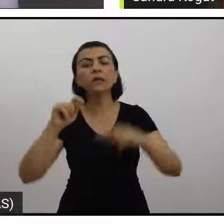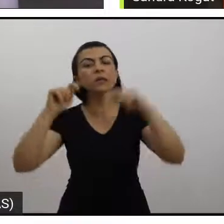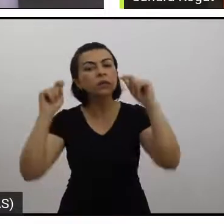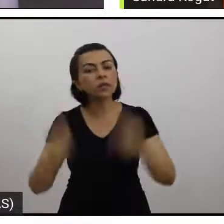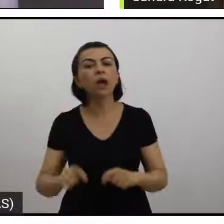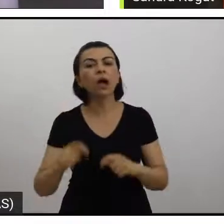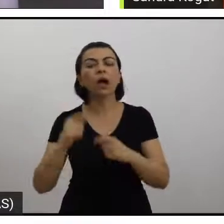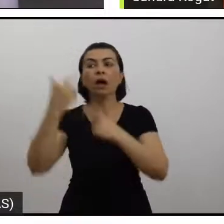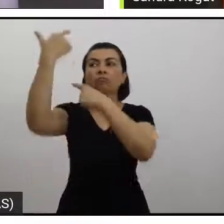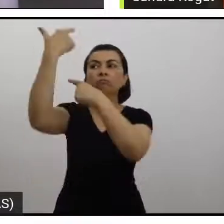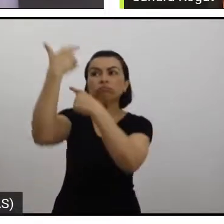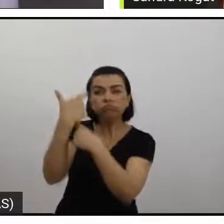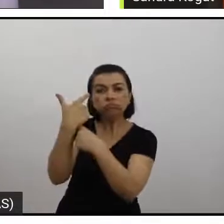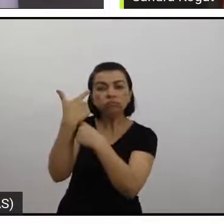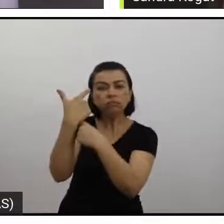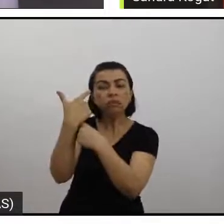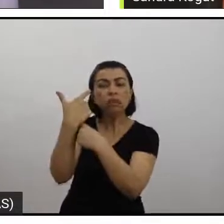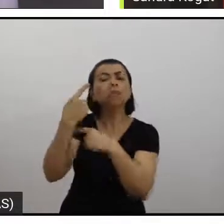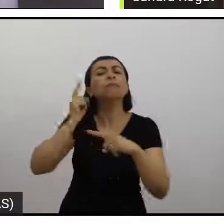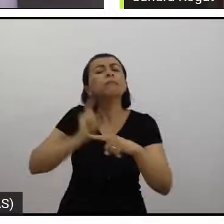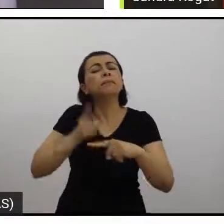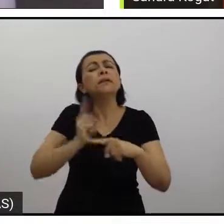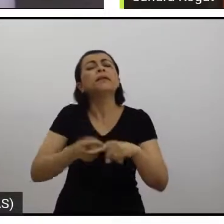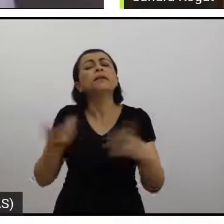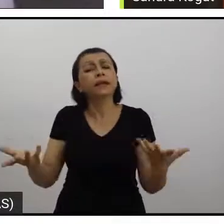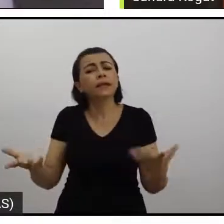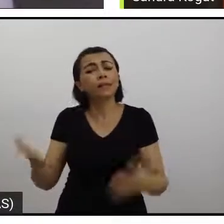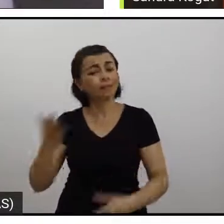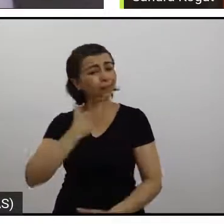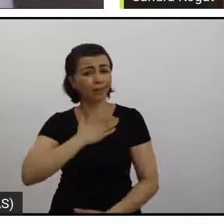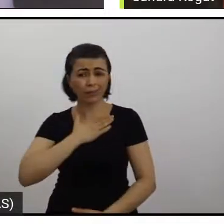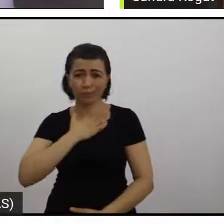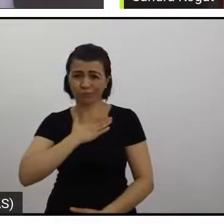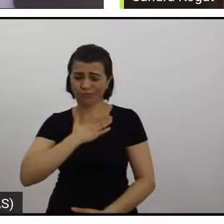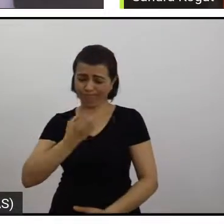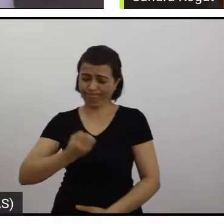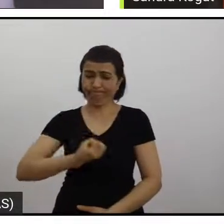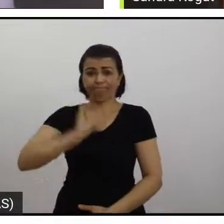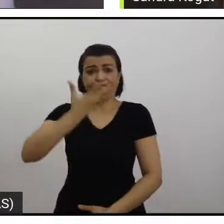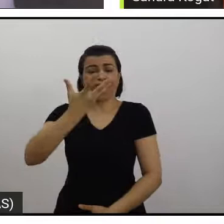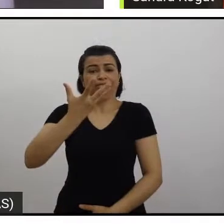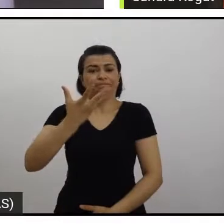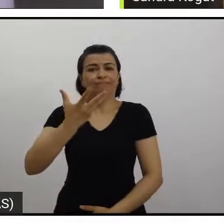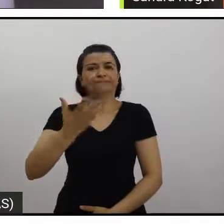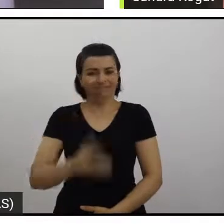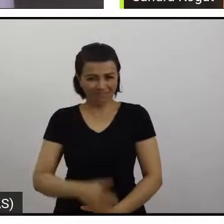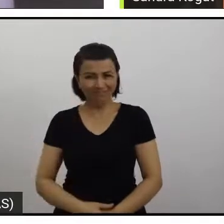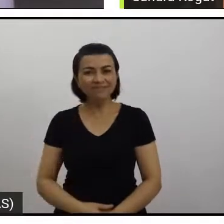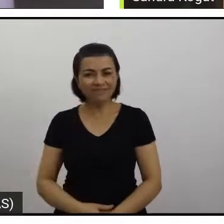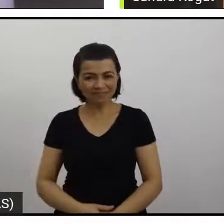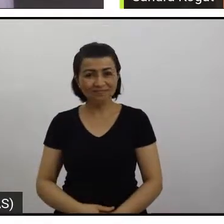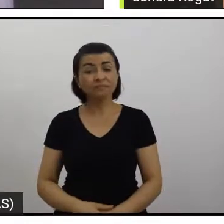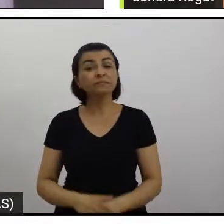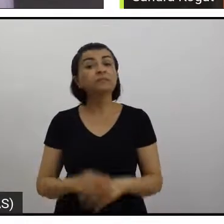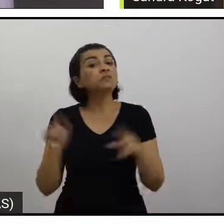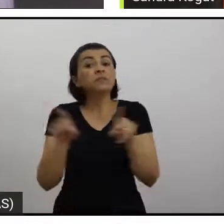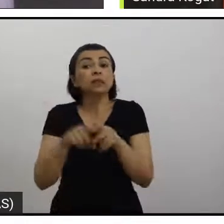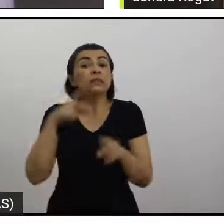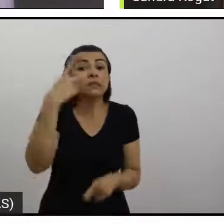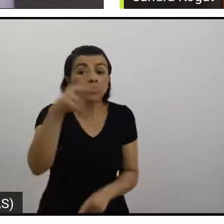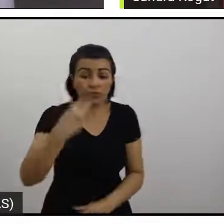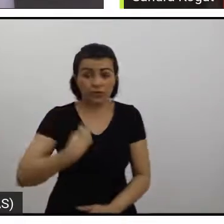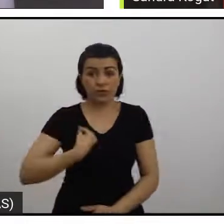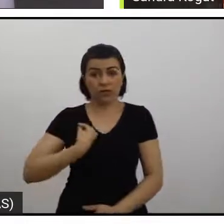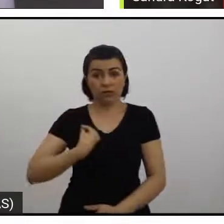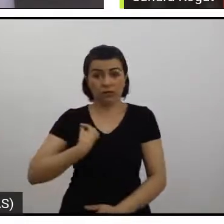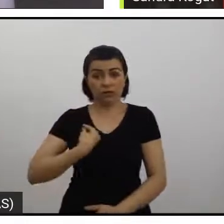vídeo, para a sua persona social, assim. Como é que você quer... O que é a sua autorrepresentação? Como é que